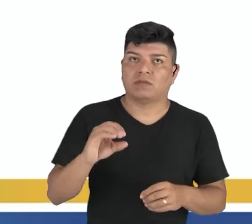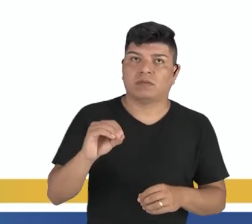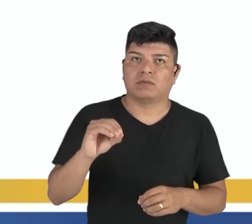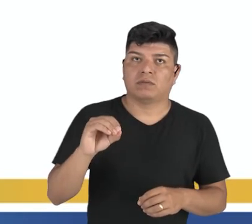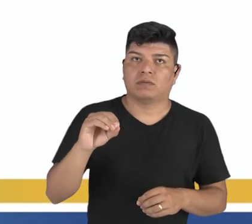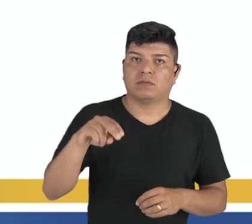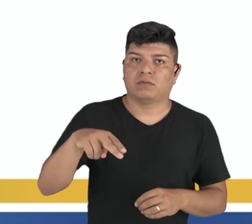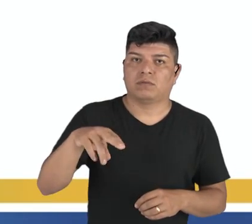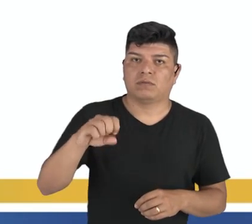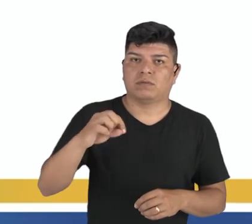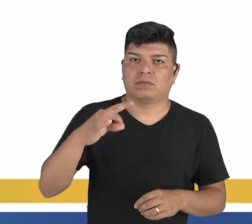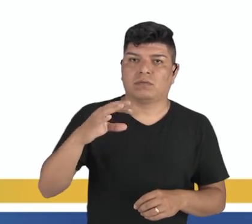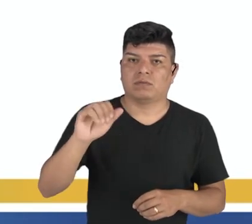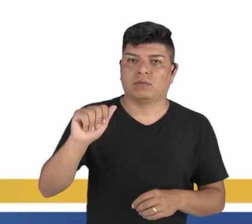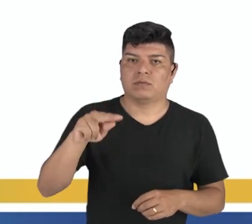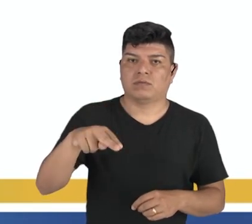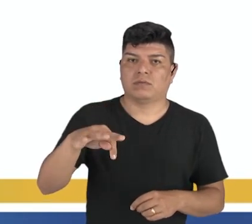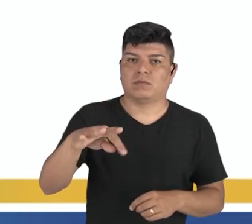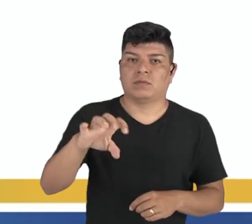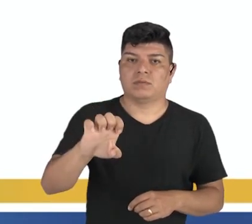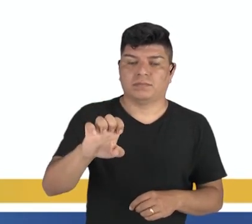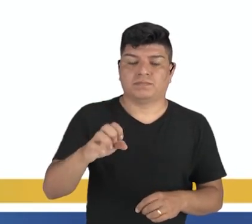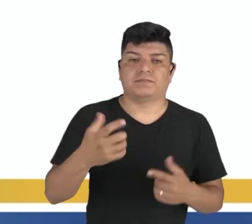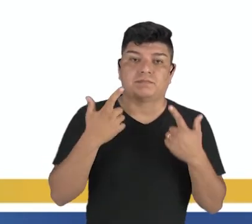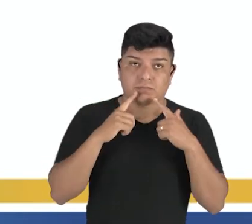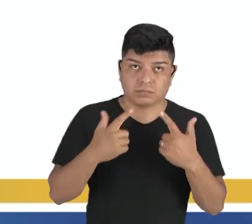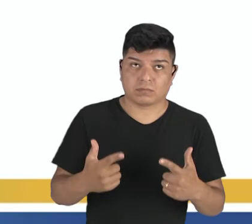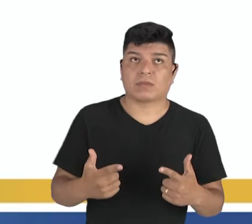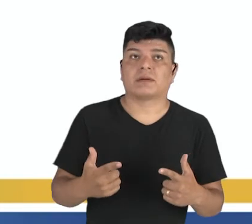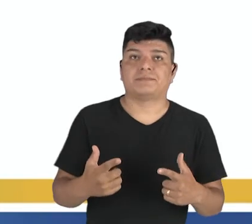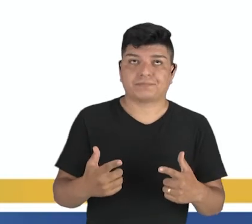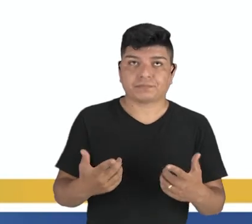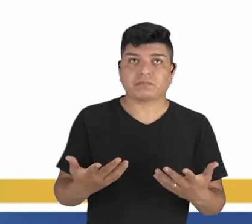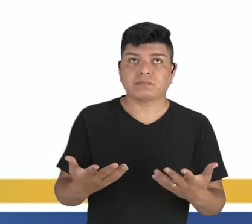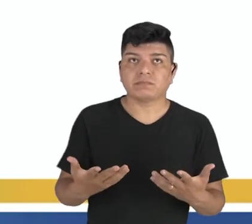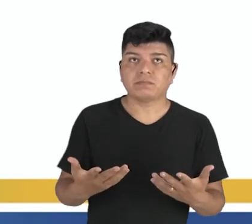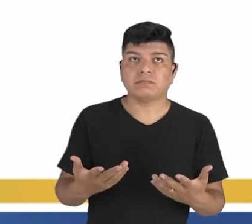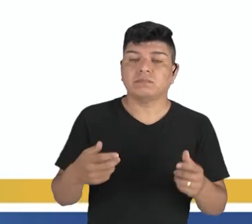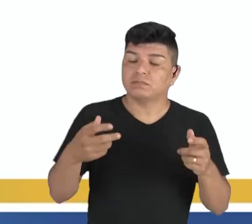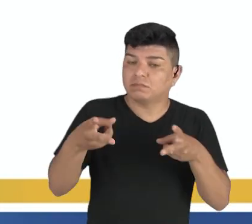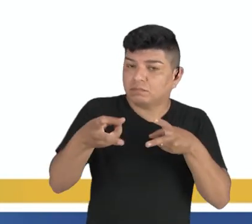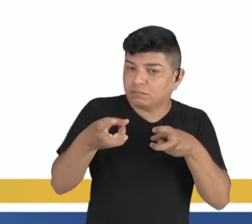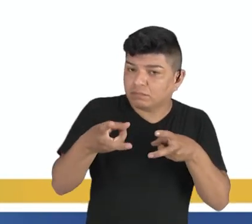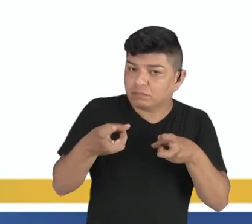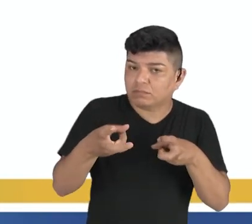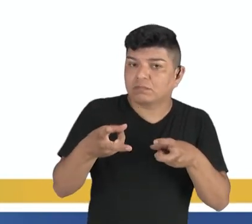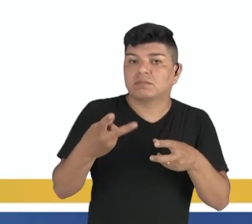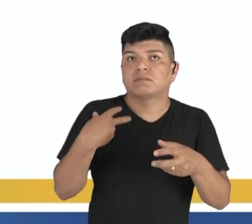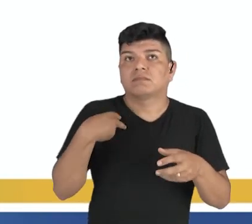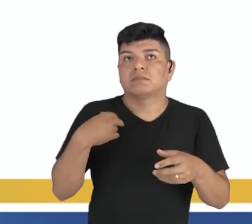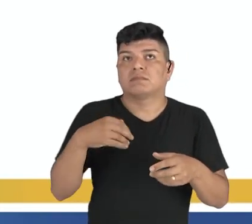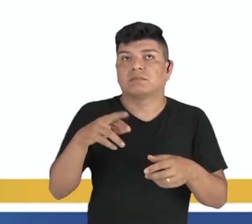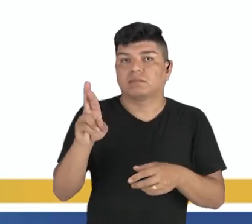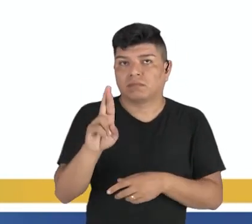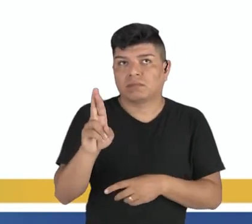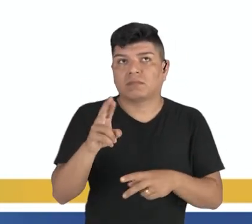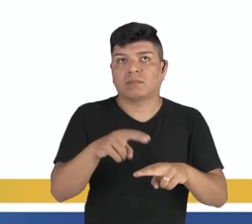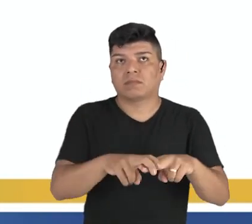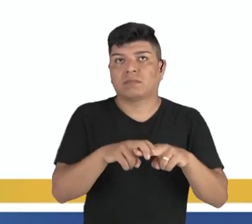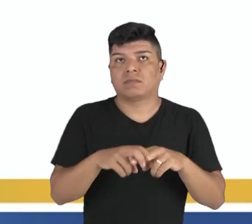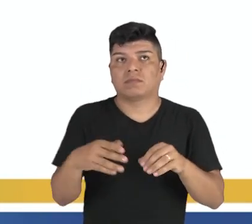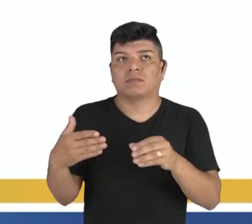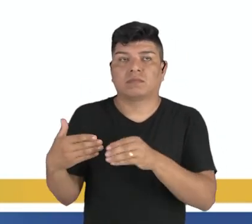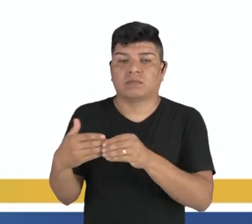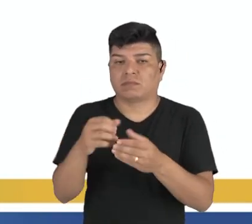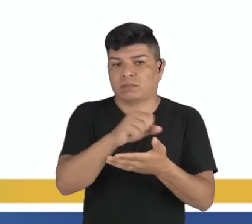constante. A linguagem algébrica ainda nós devemos perceber as regularidades. Para isso, nós